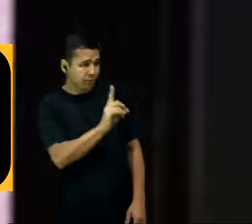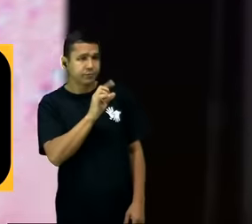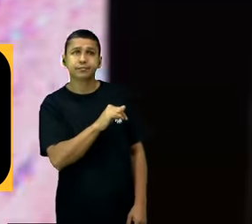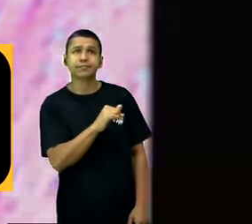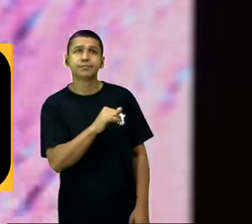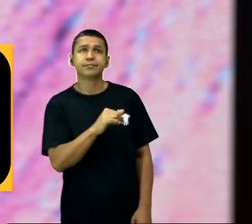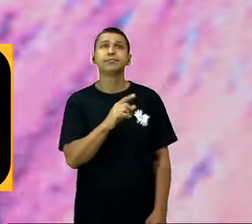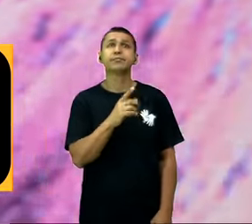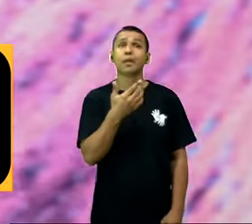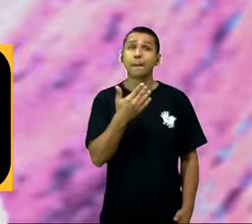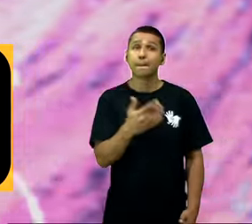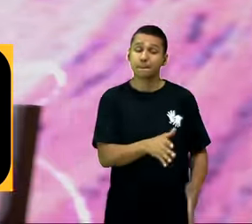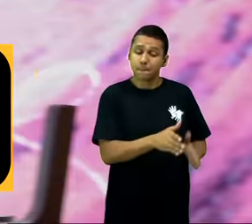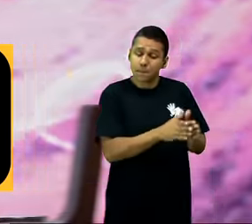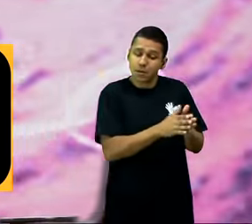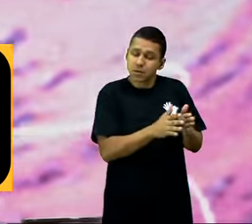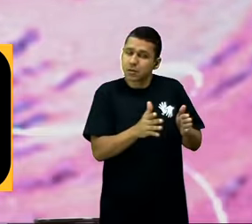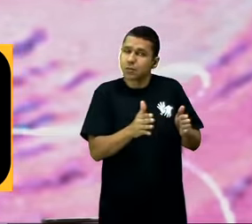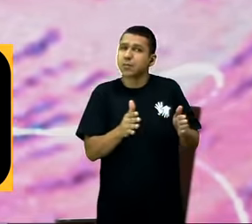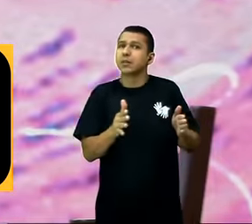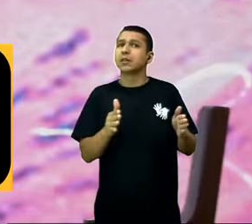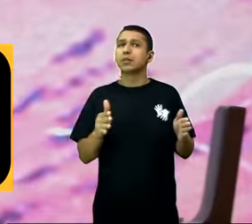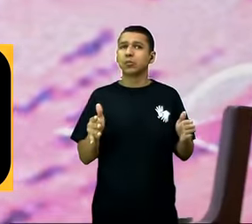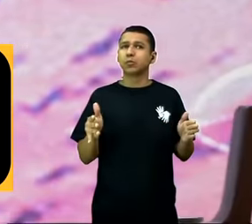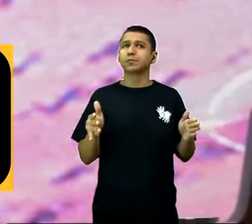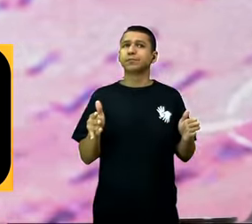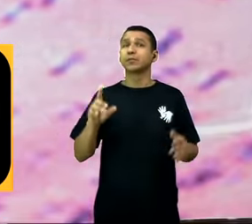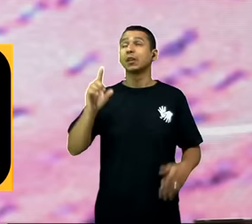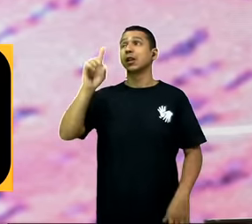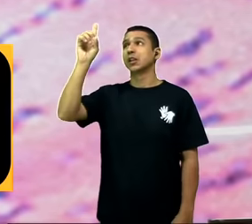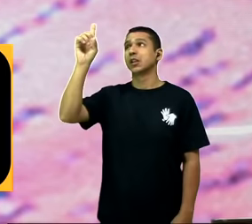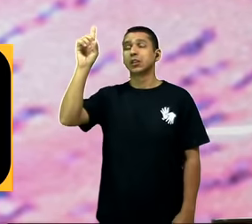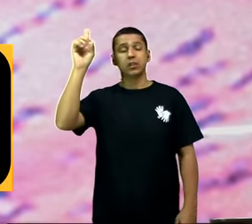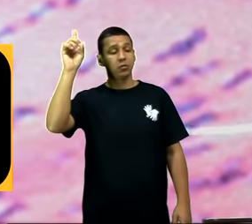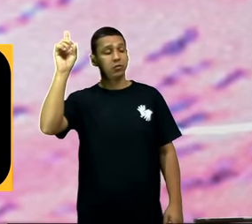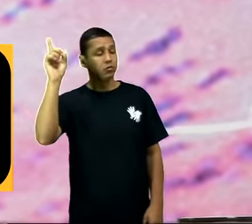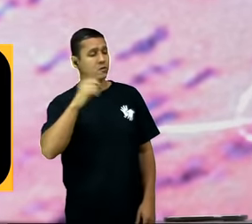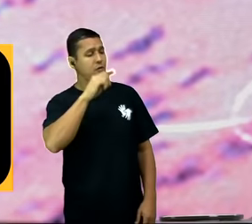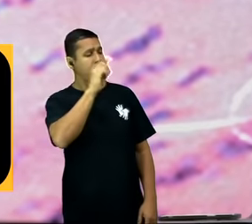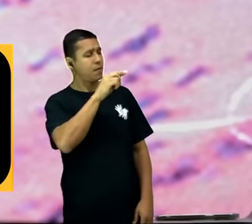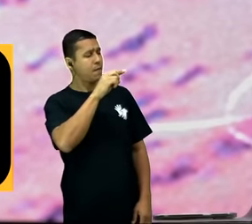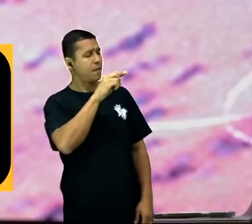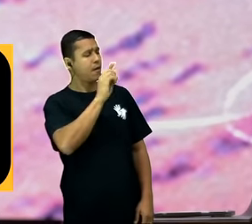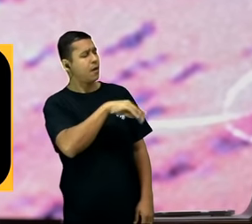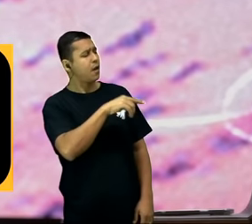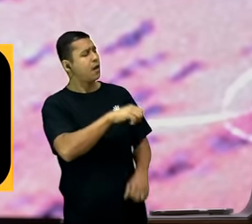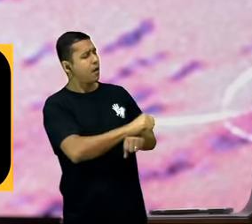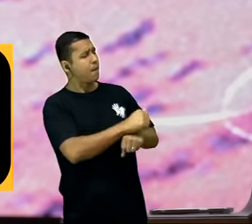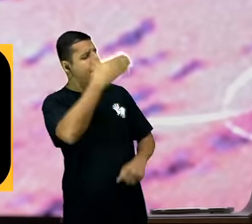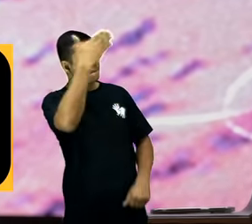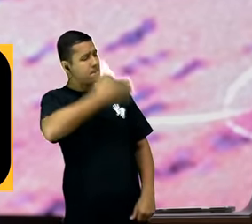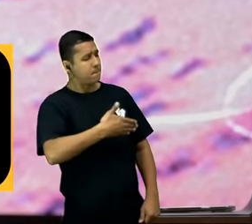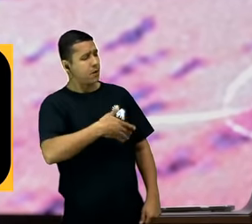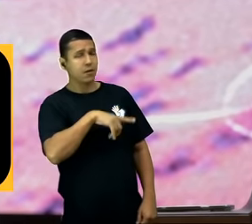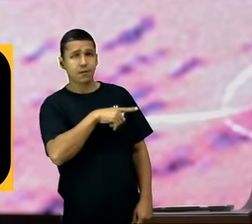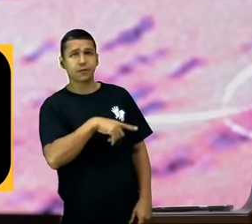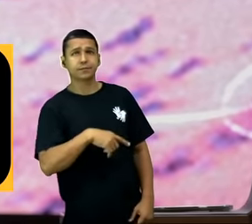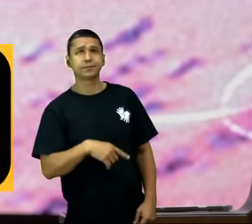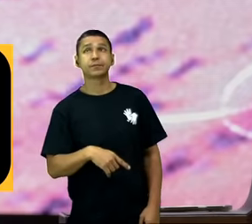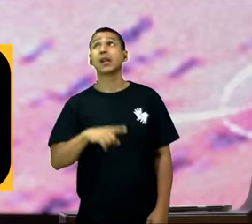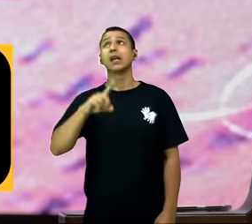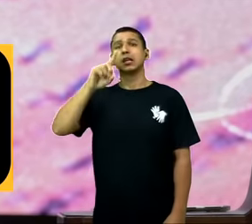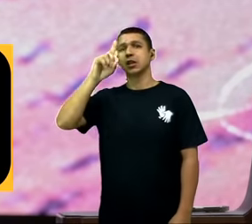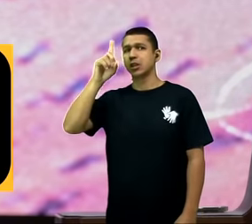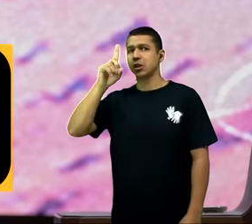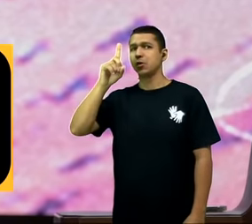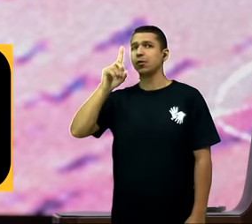assim, ó: passado algum tempo, Deus pôs Abraão à prova. Tem coragem de olhar para alguém e dizer assim: Deus vai te